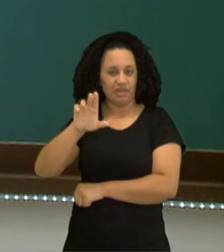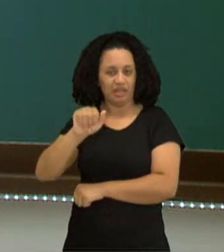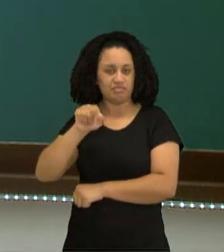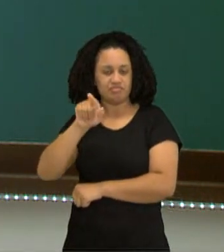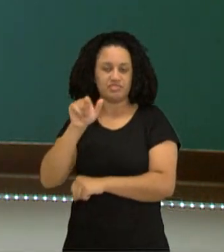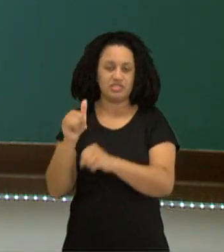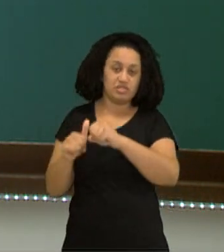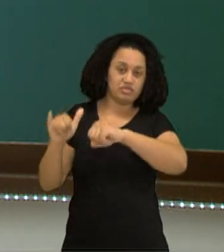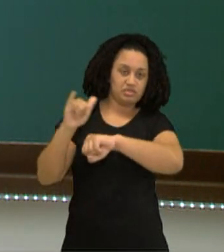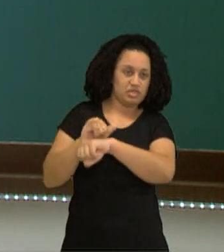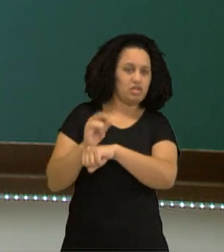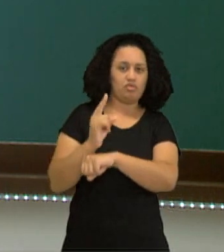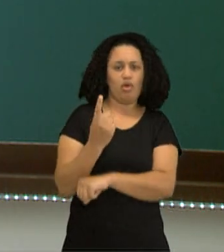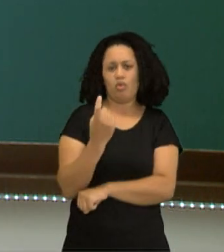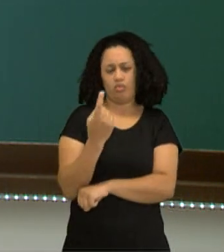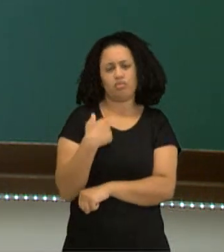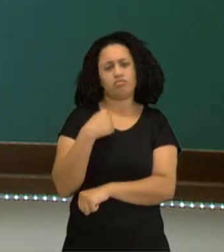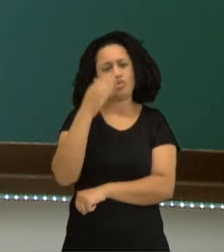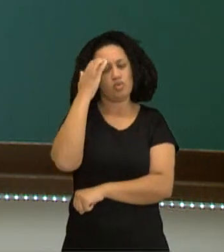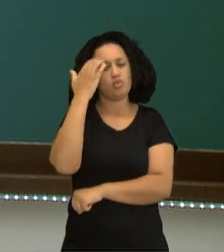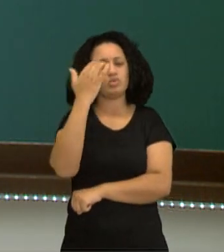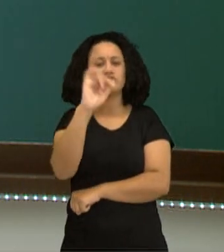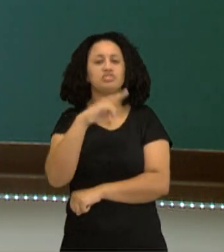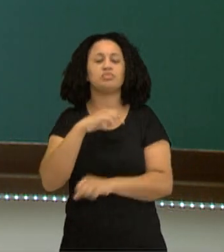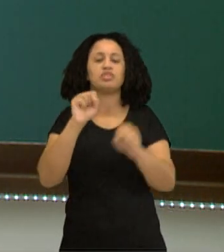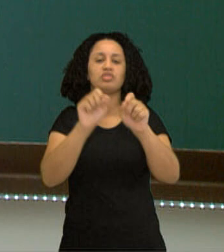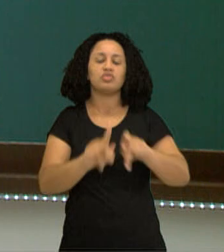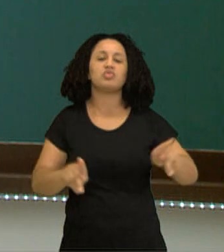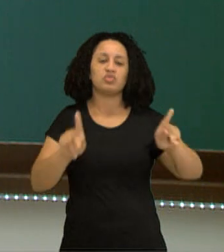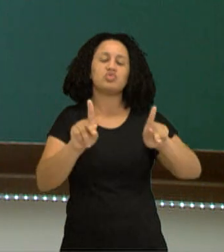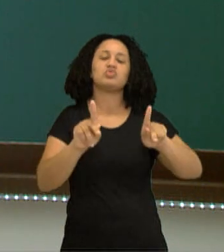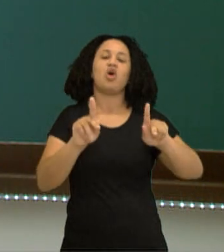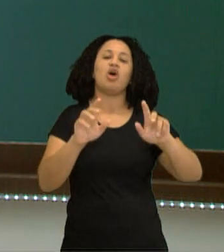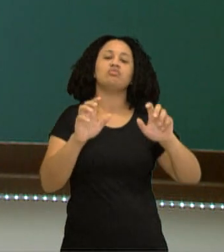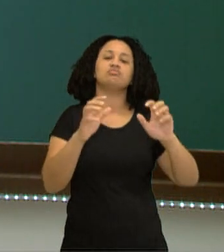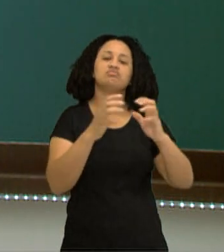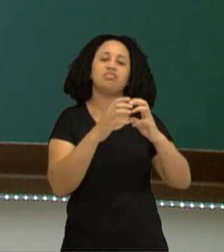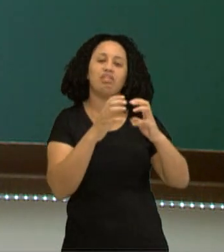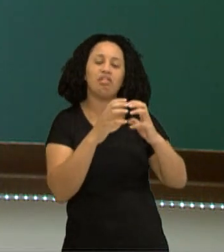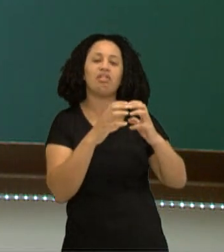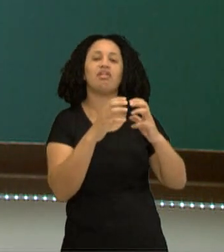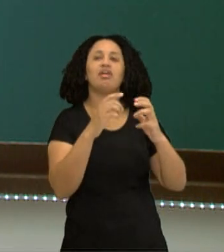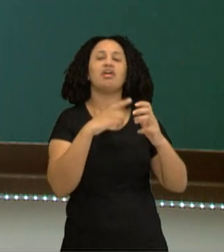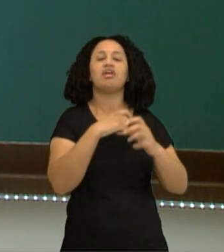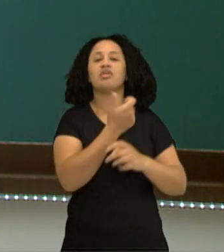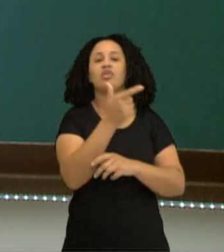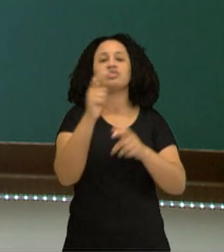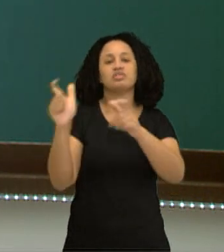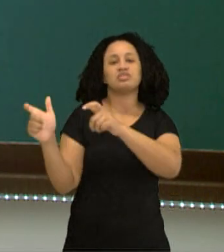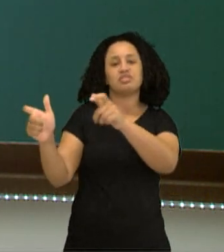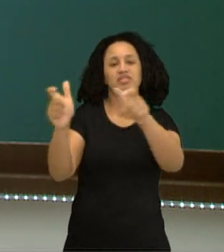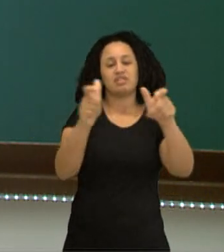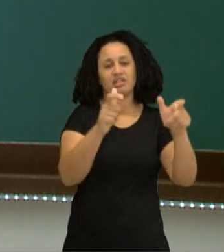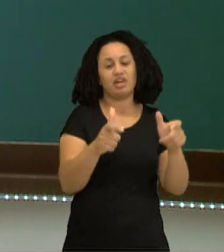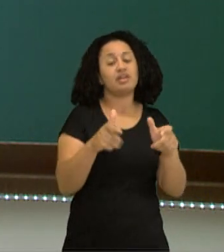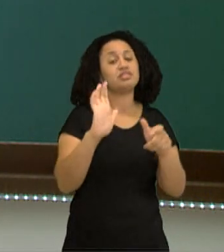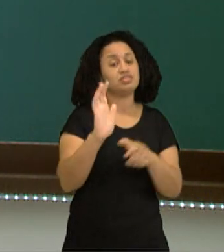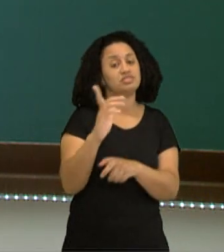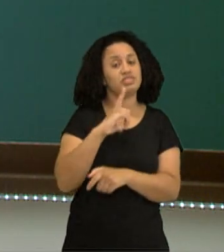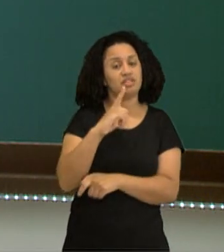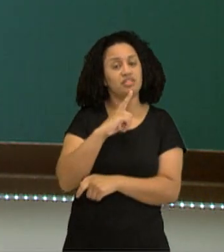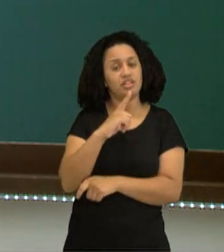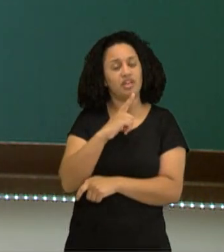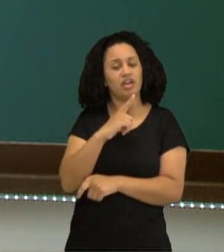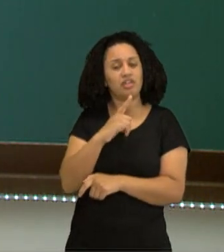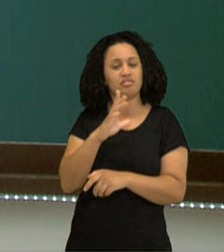único, tá? Em Curitiba, por exemplo, no Shopping Palladium, em alguns outros pontos, né, já foi possível